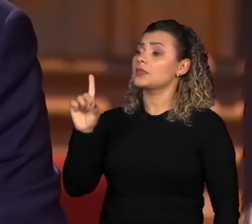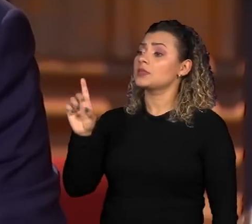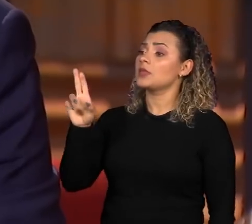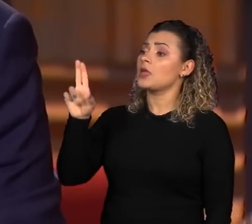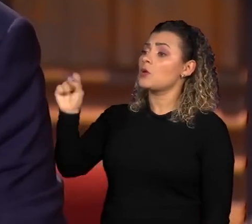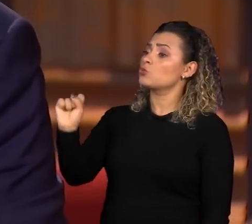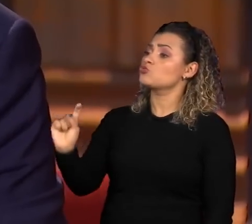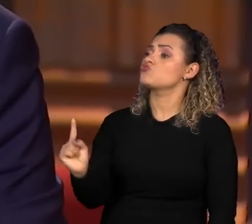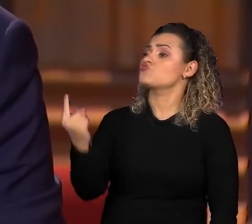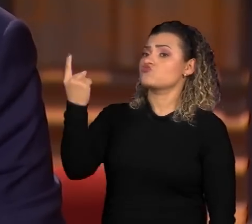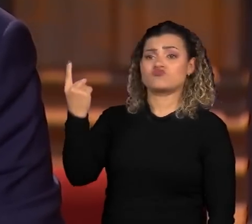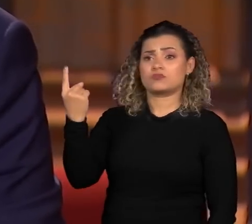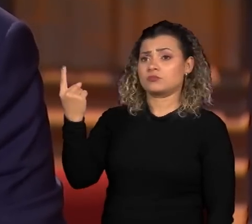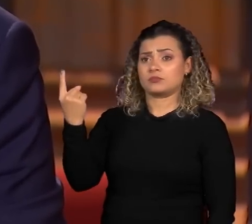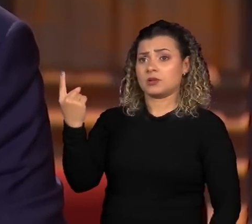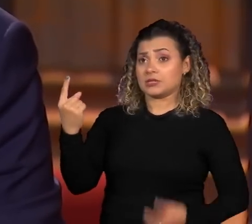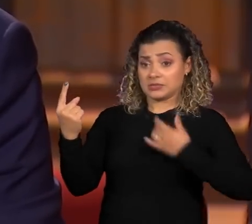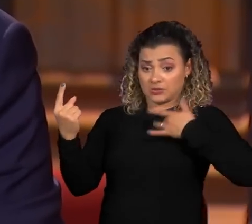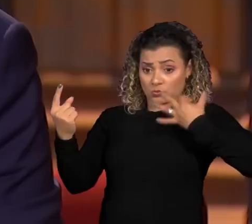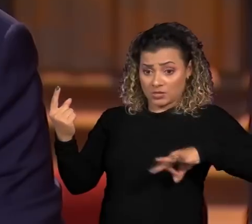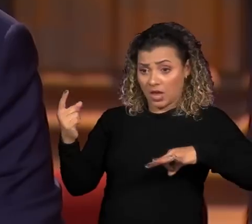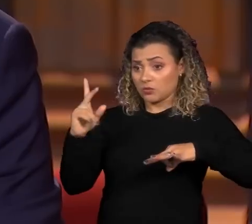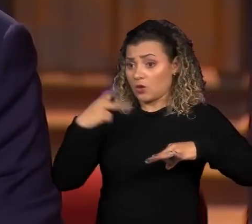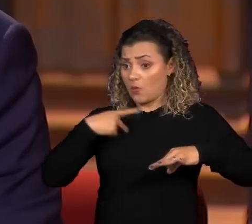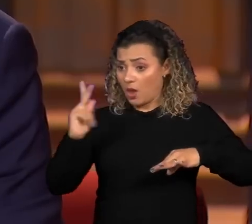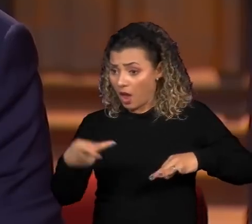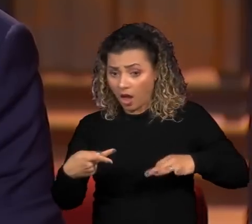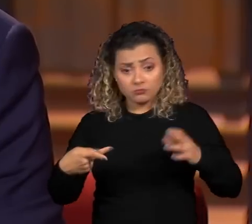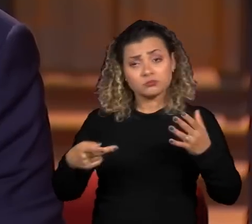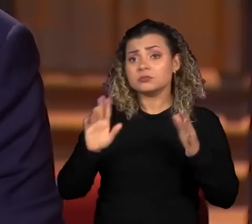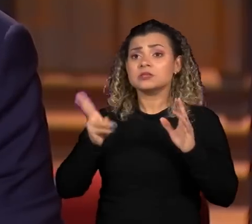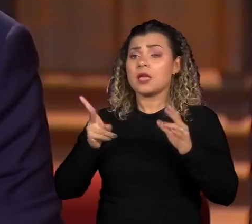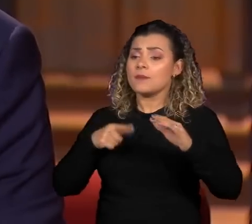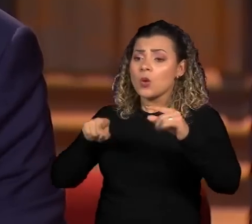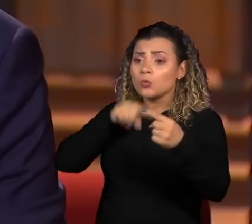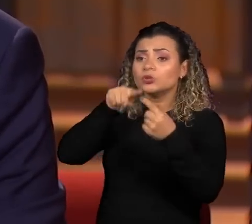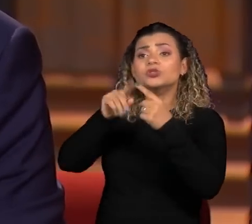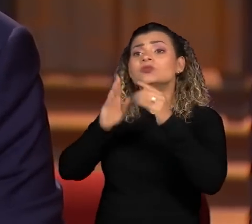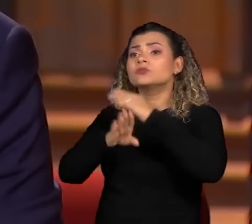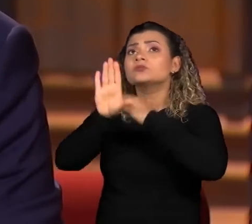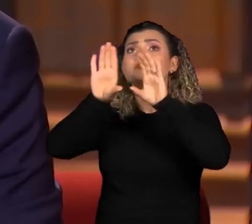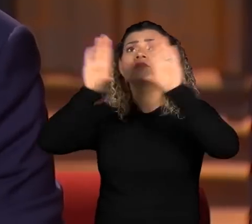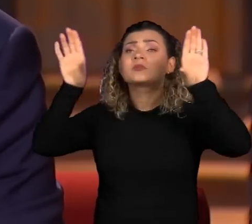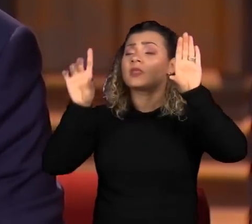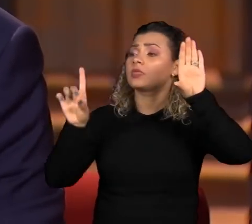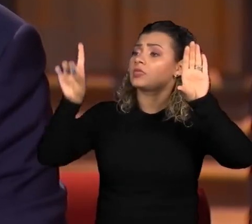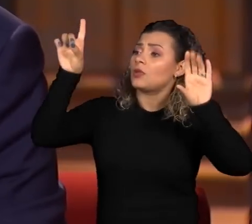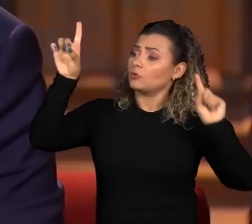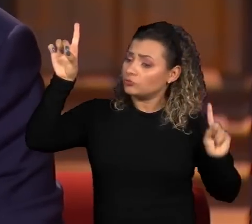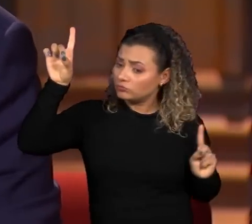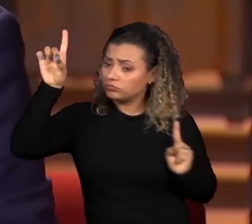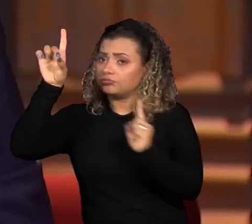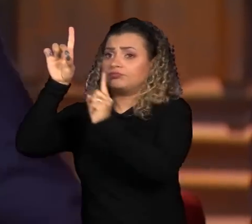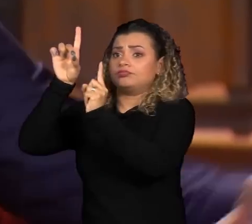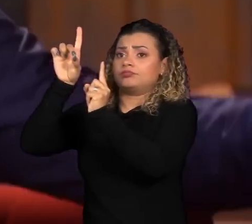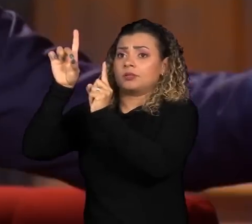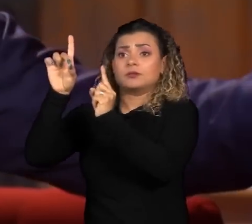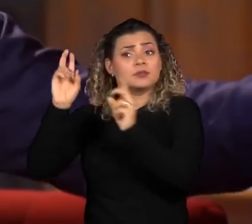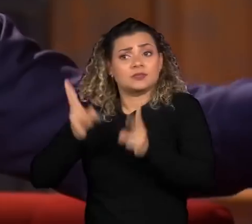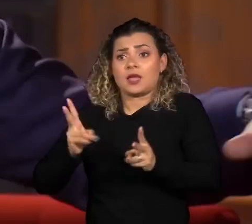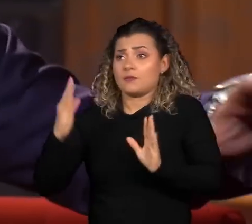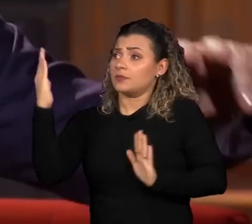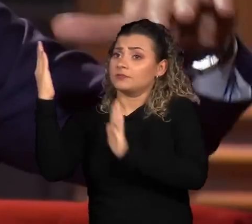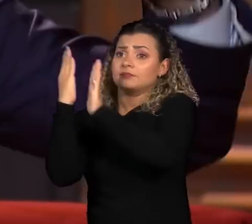Não, mas seja um, seja outro, nós vamos encontrar Deus. Então, será um encontro maravilhoso. Você imagina?